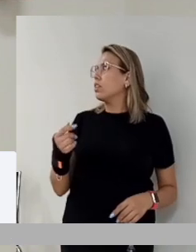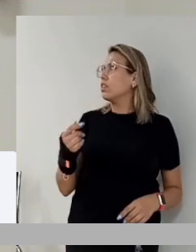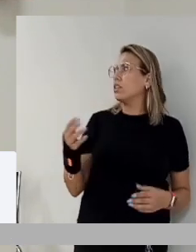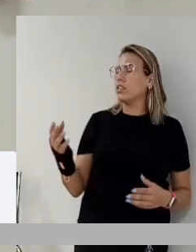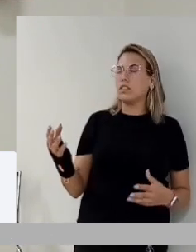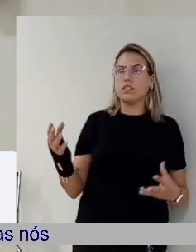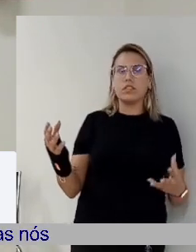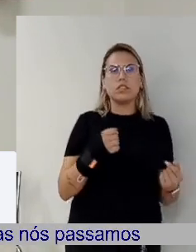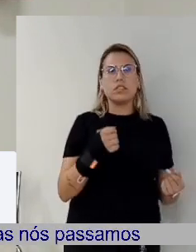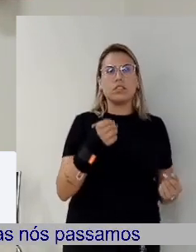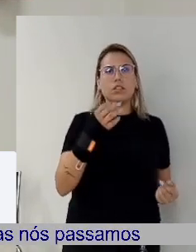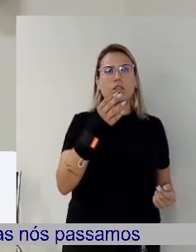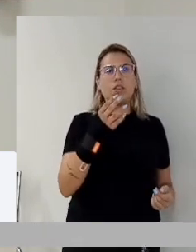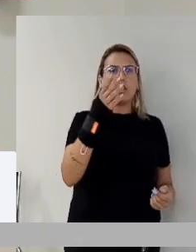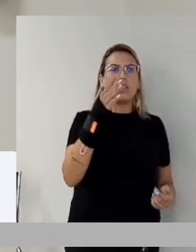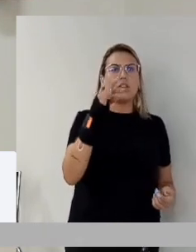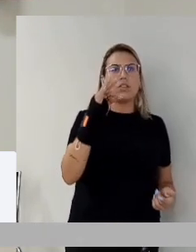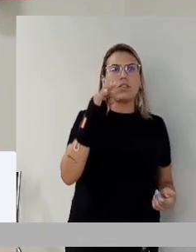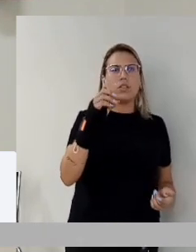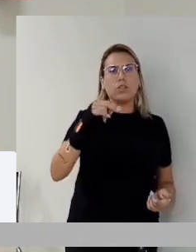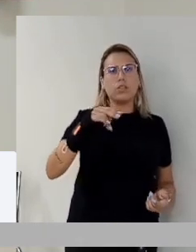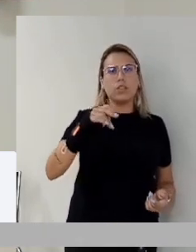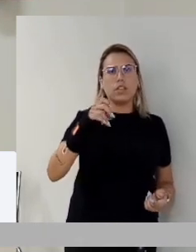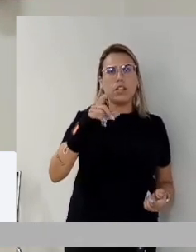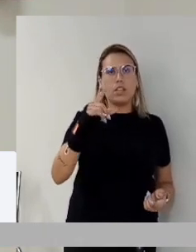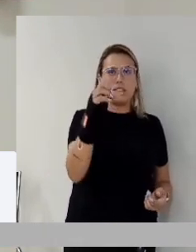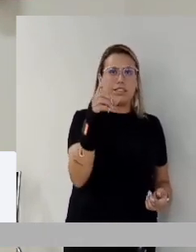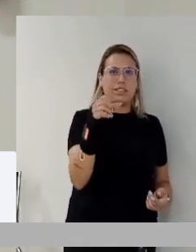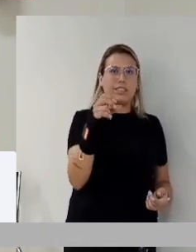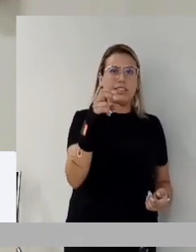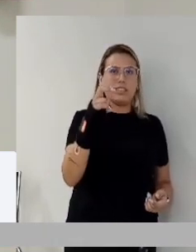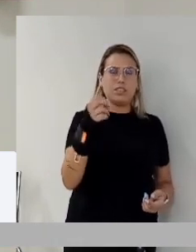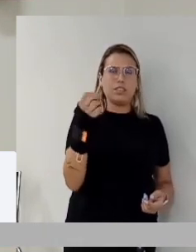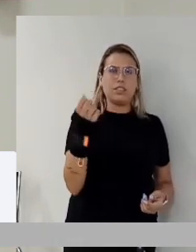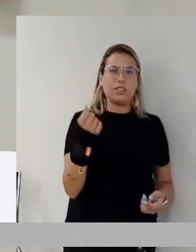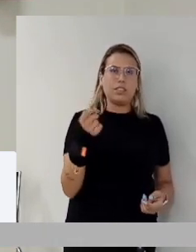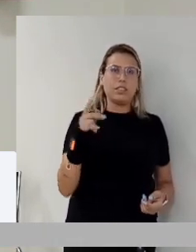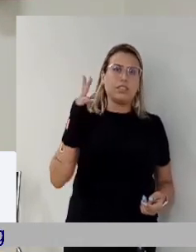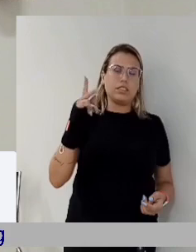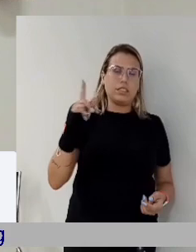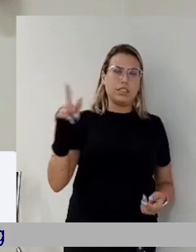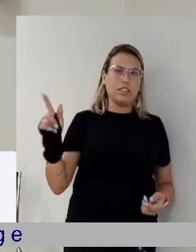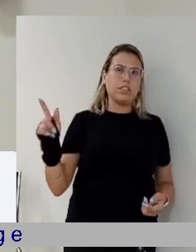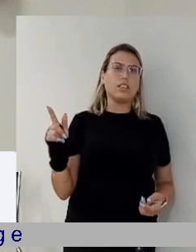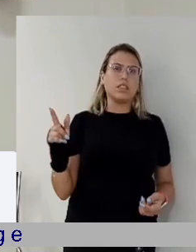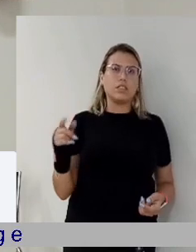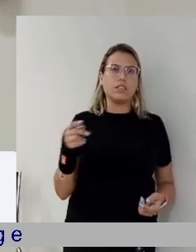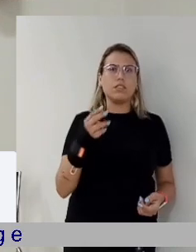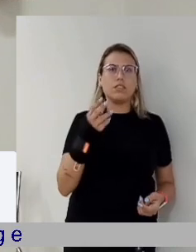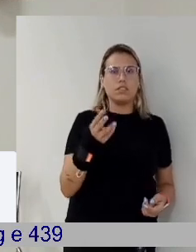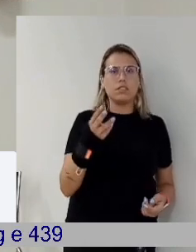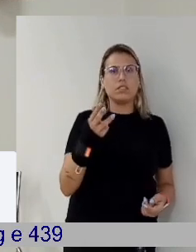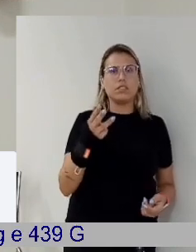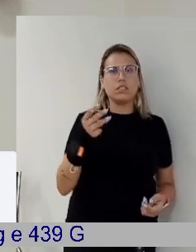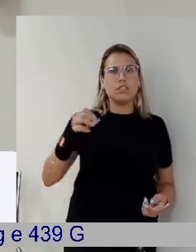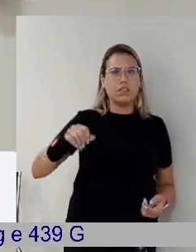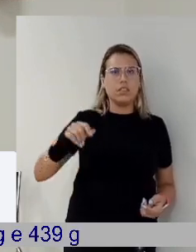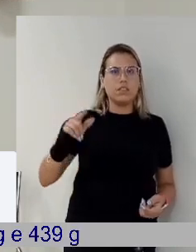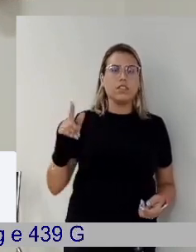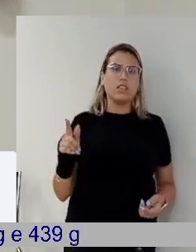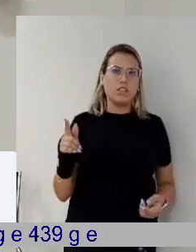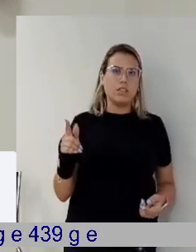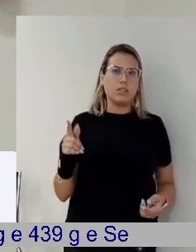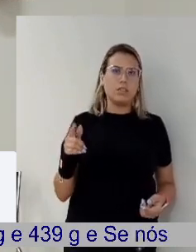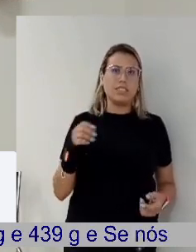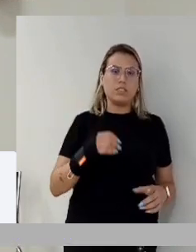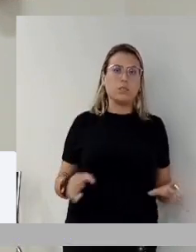nós passamos para 4 tel 656 kg e 439 G E se nós